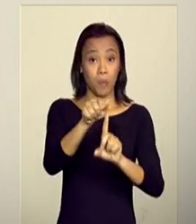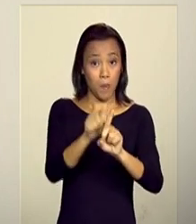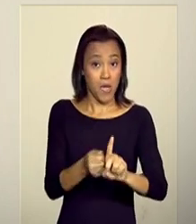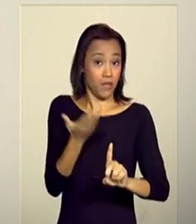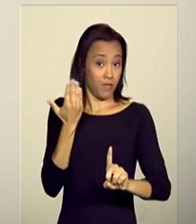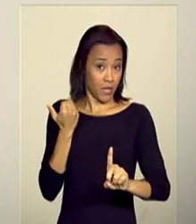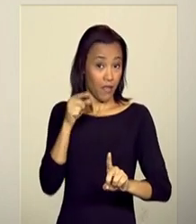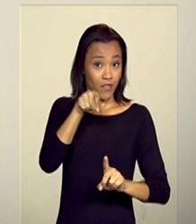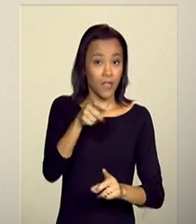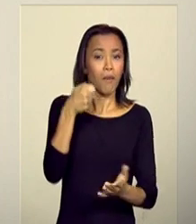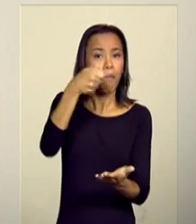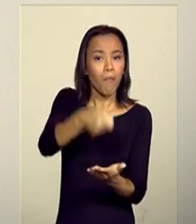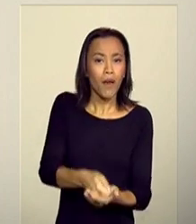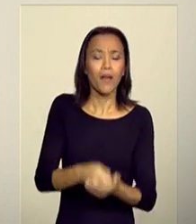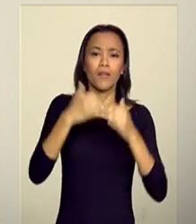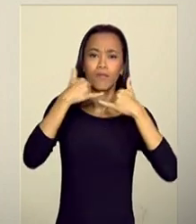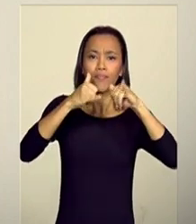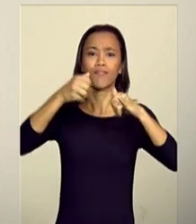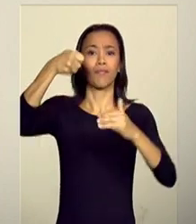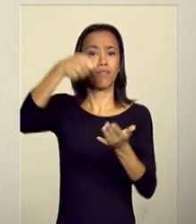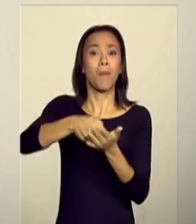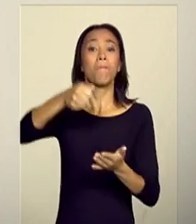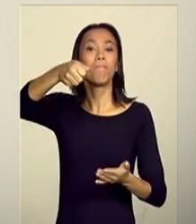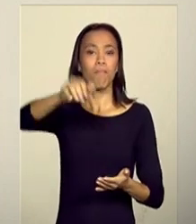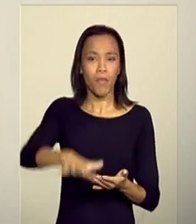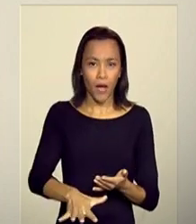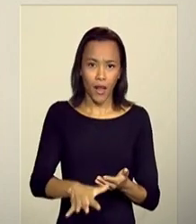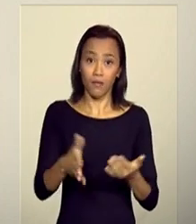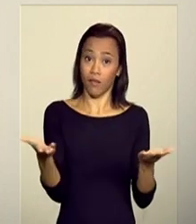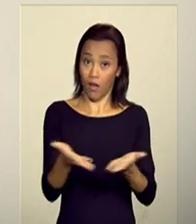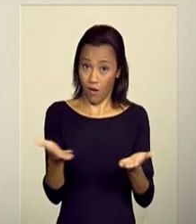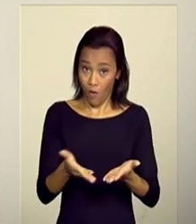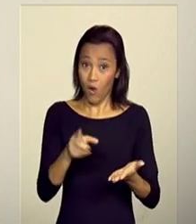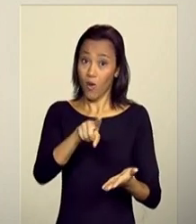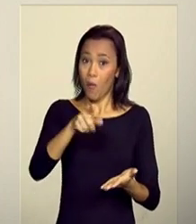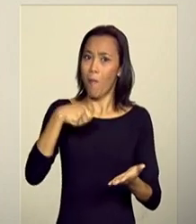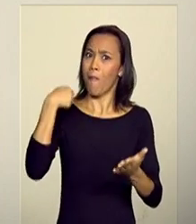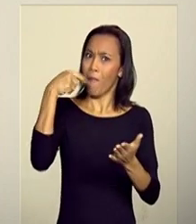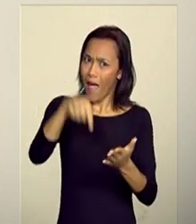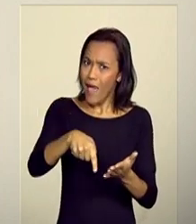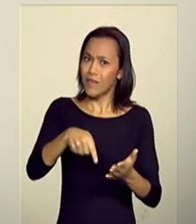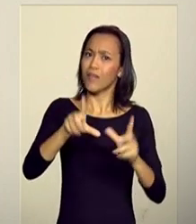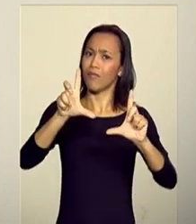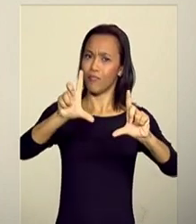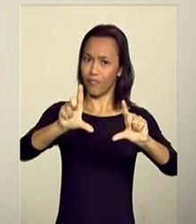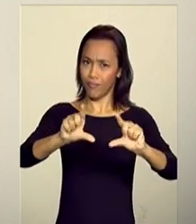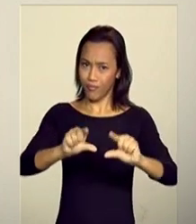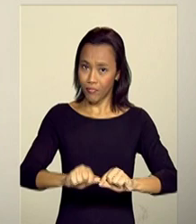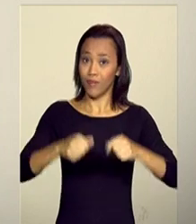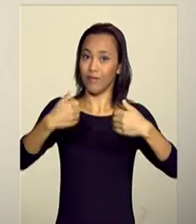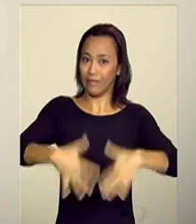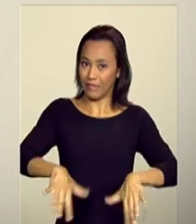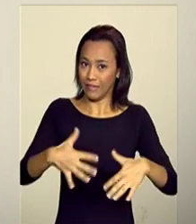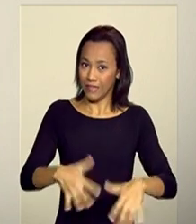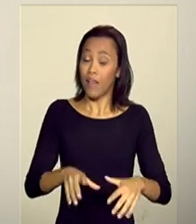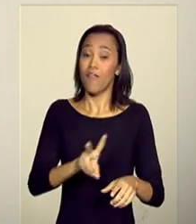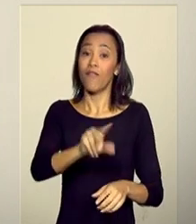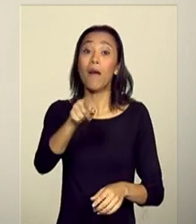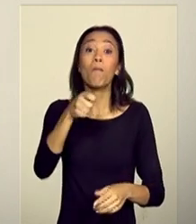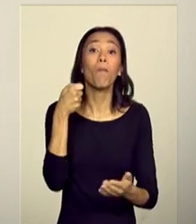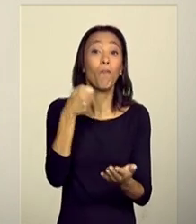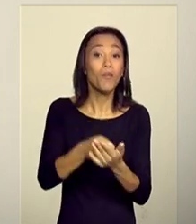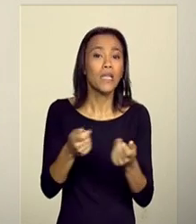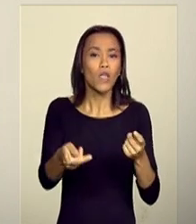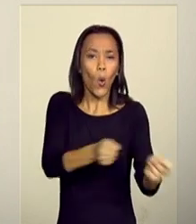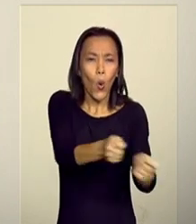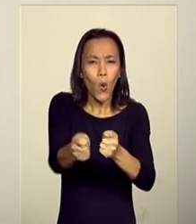o mês passado você está pagando uma conta de luz mais barata agora com mais esta redução de despesas você